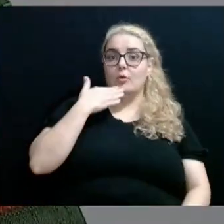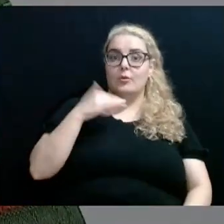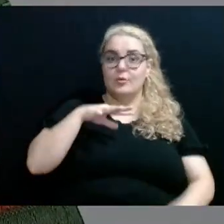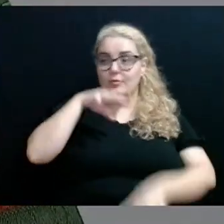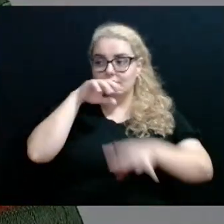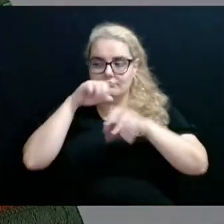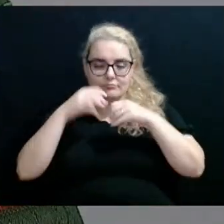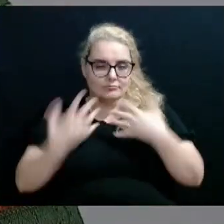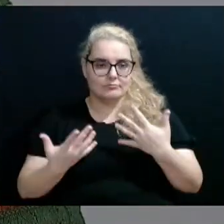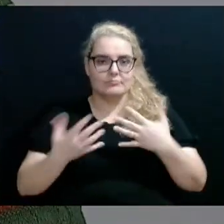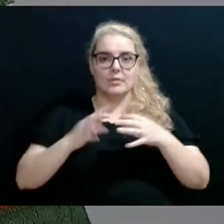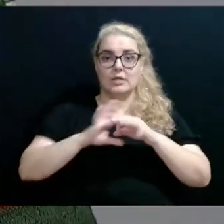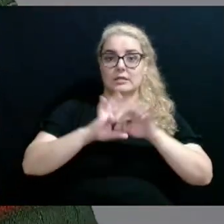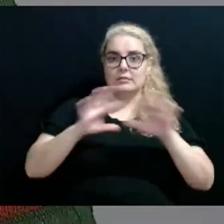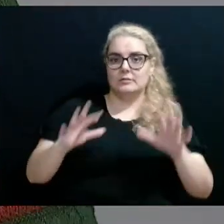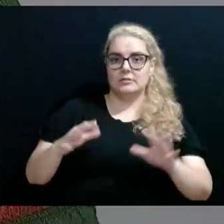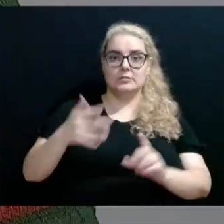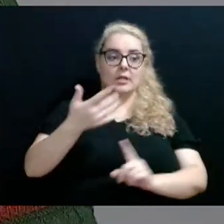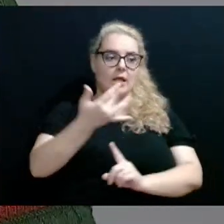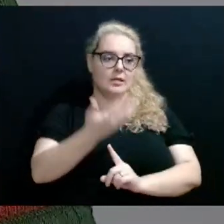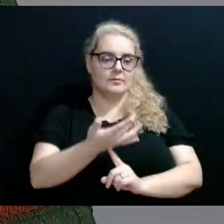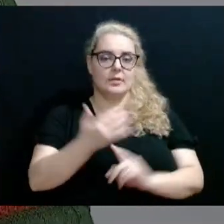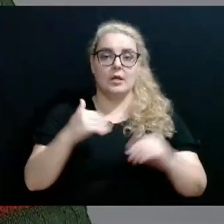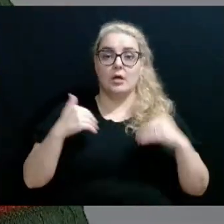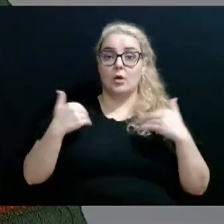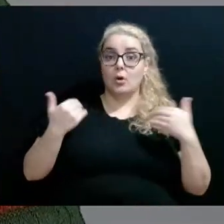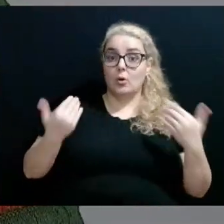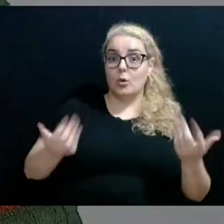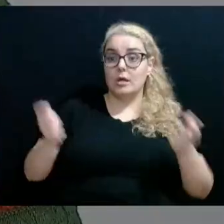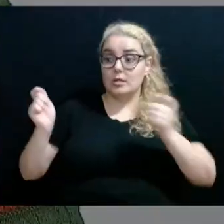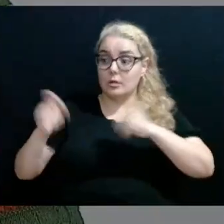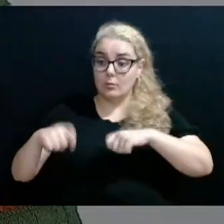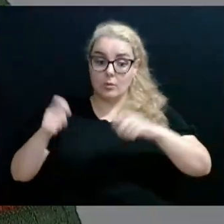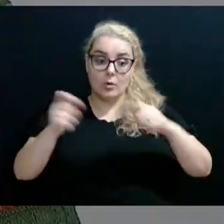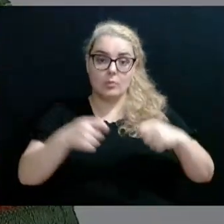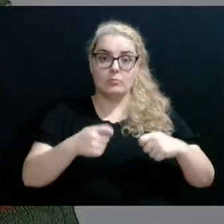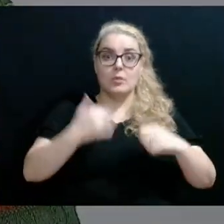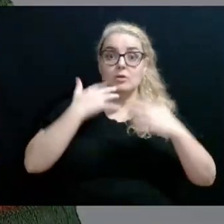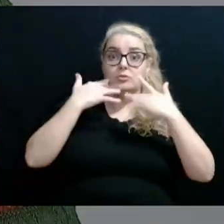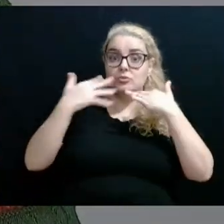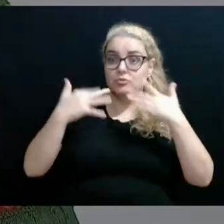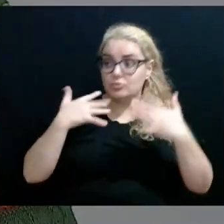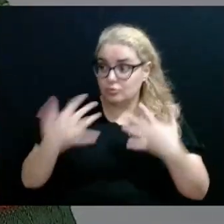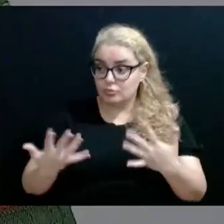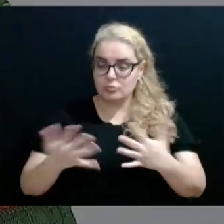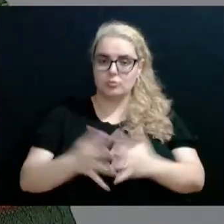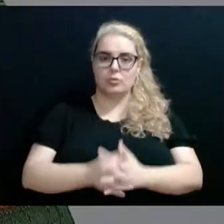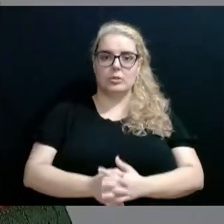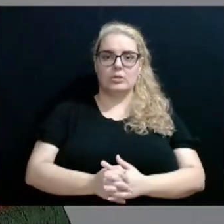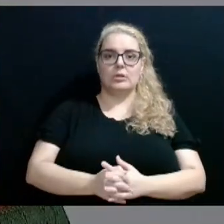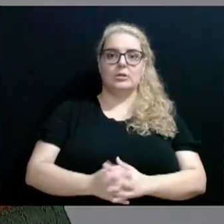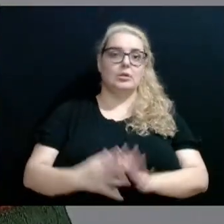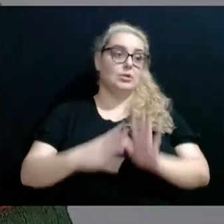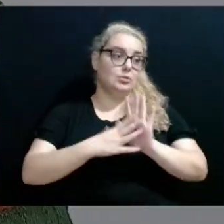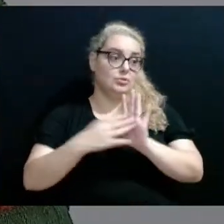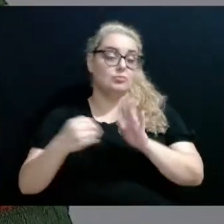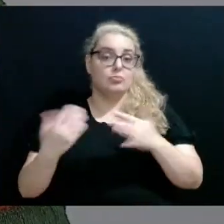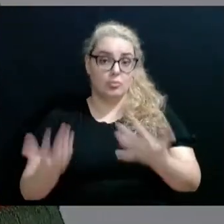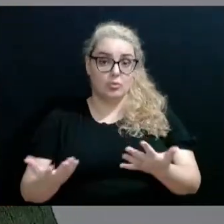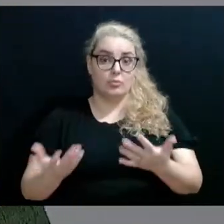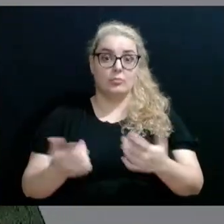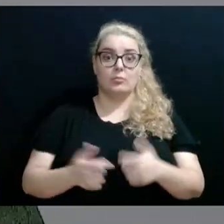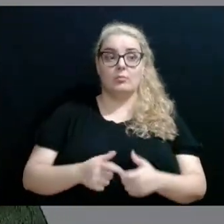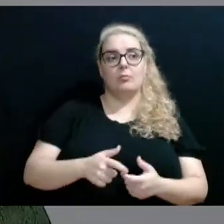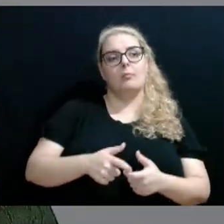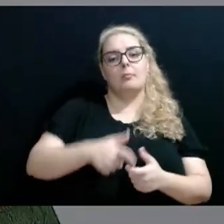gente colocar nessas velas, quais são as possibilidades de cores, de modelos, né? Então maiores,